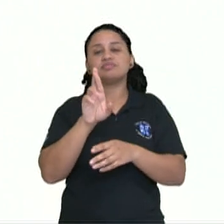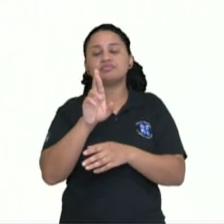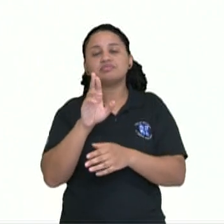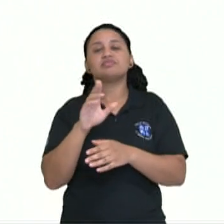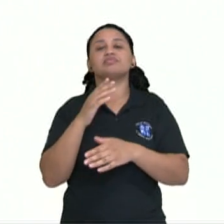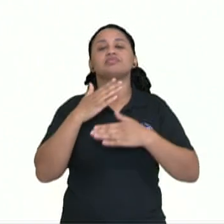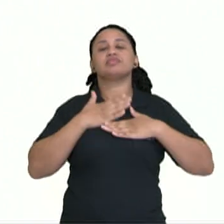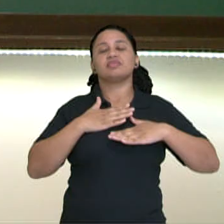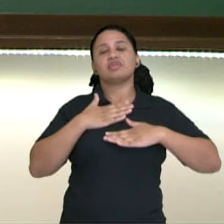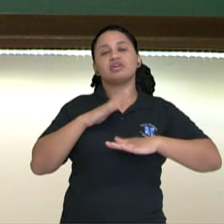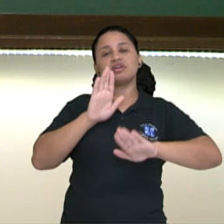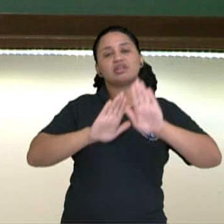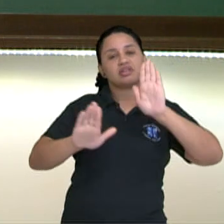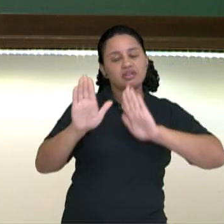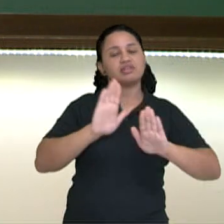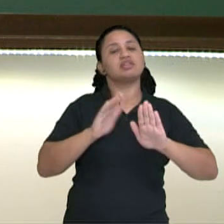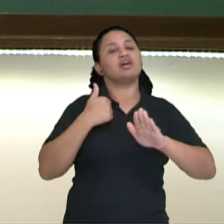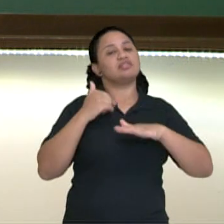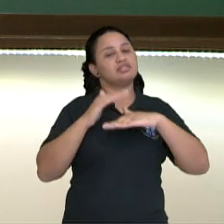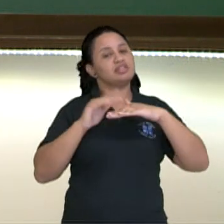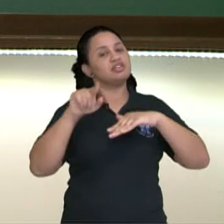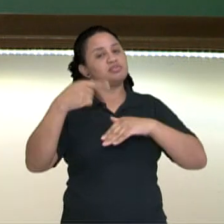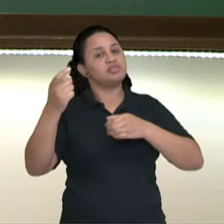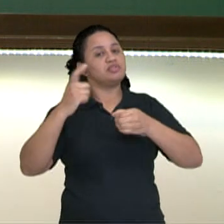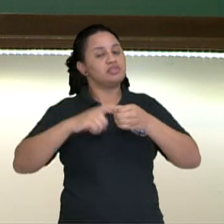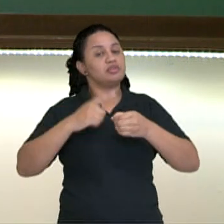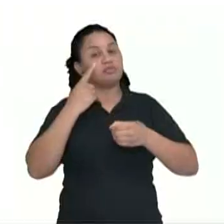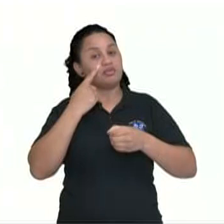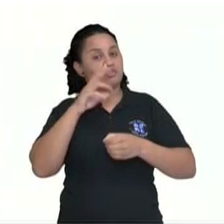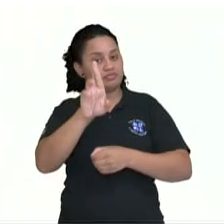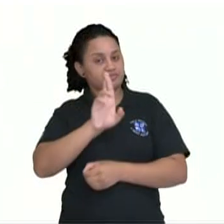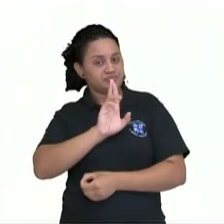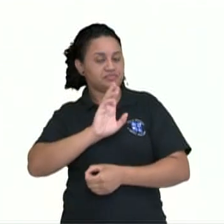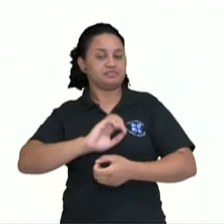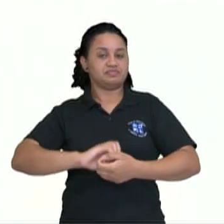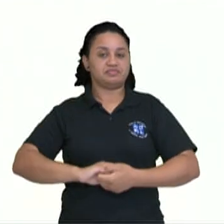com bastante cuidado, com bastante carinho, a gente já volta para verificar.